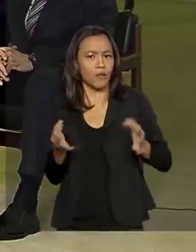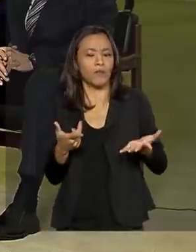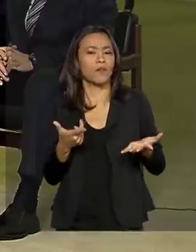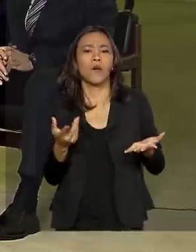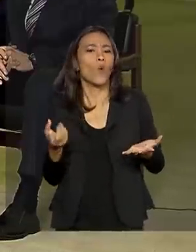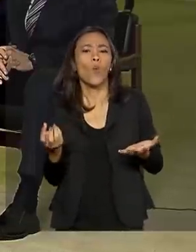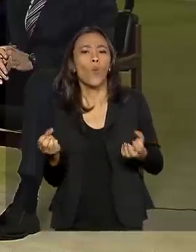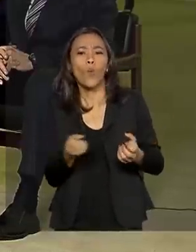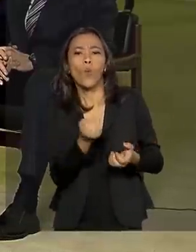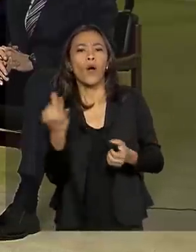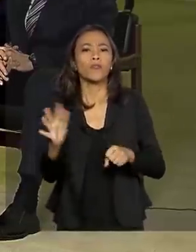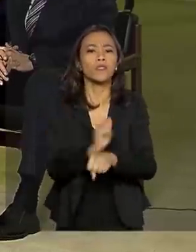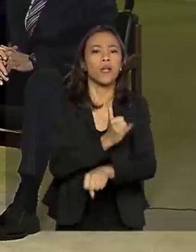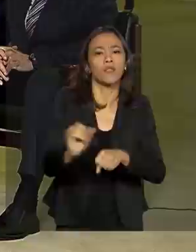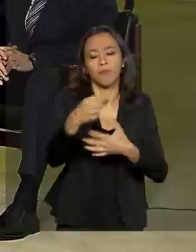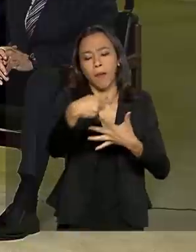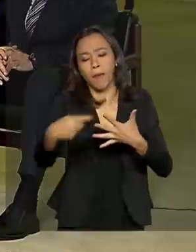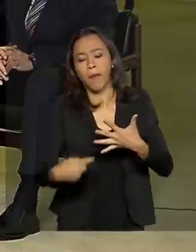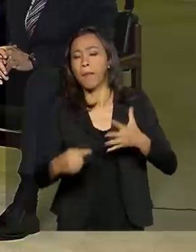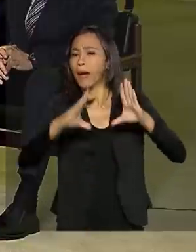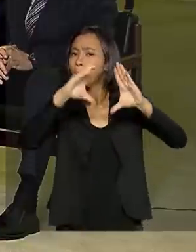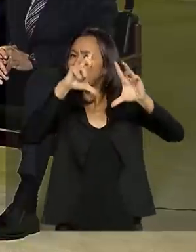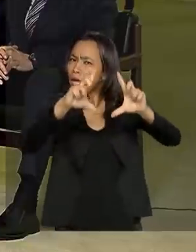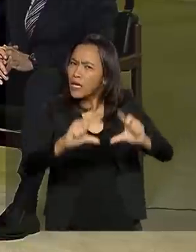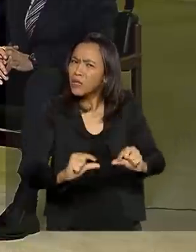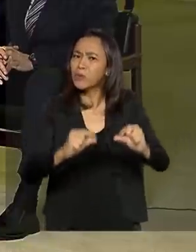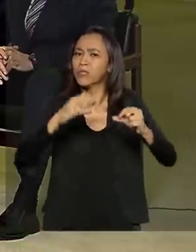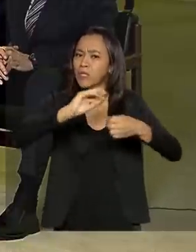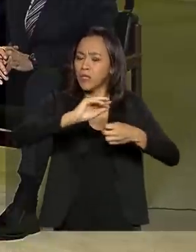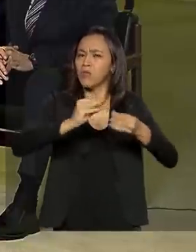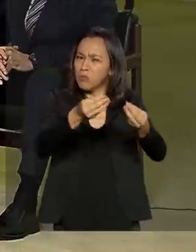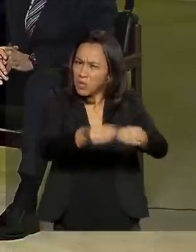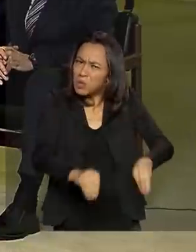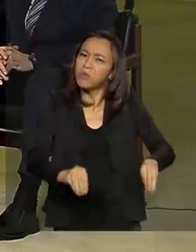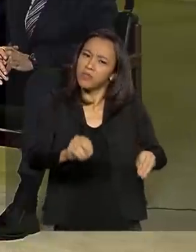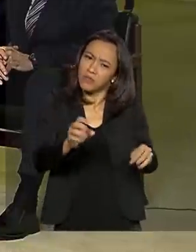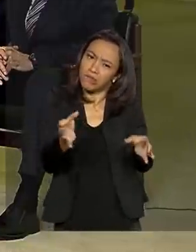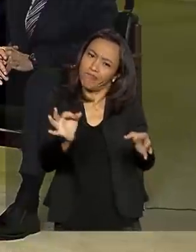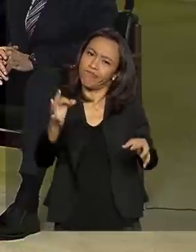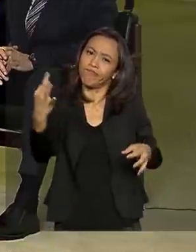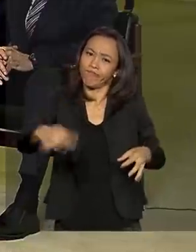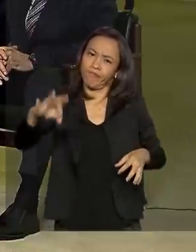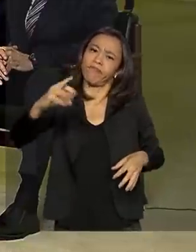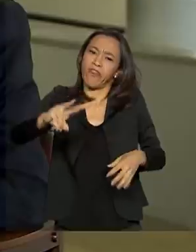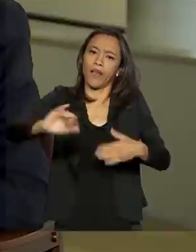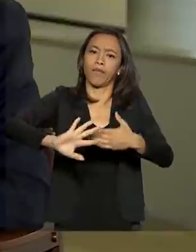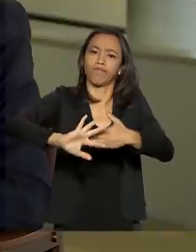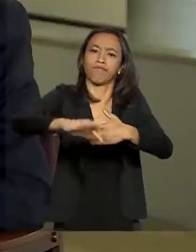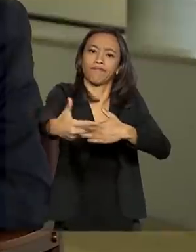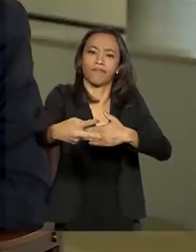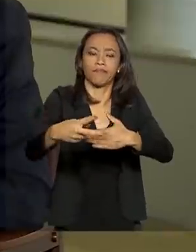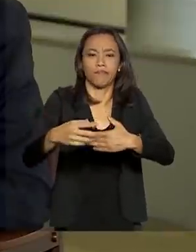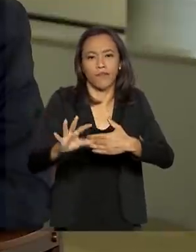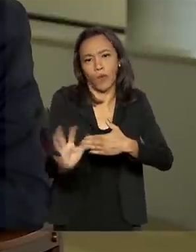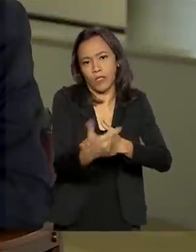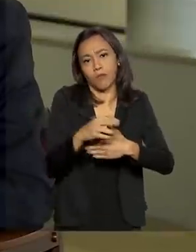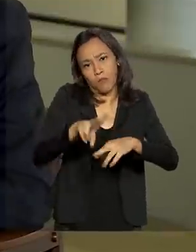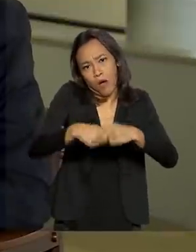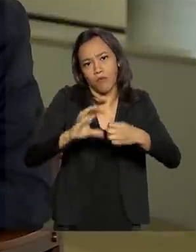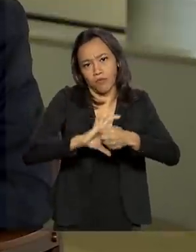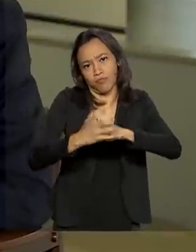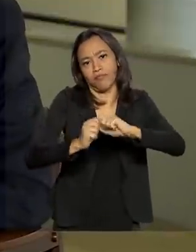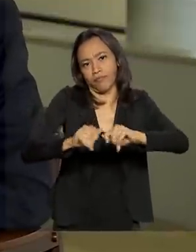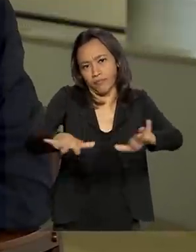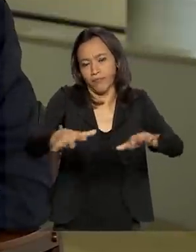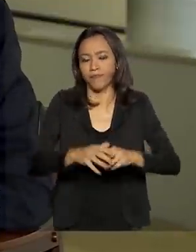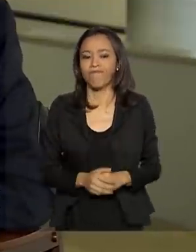têm tomado para poder minimizar os prejuízos que virão, certamente, por conta dessa pandemia? Realmente, a